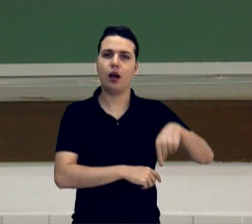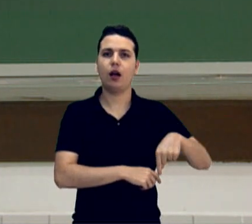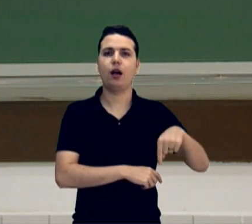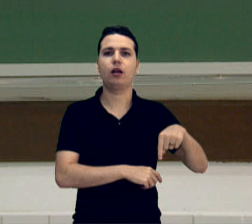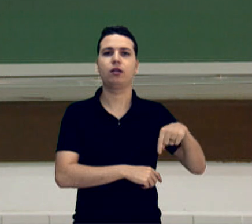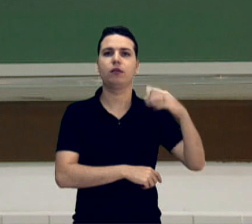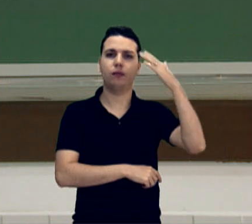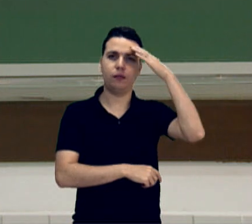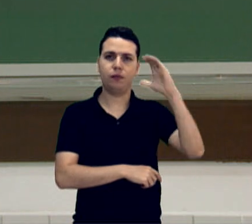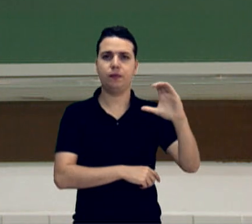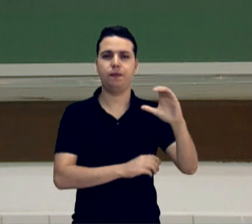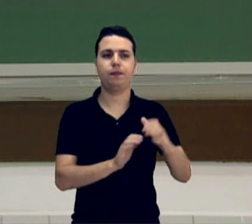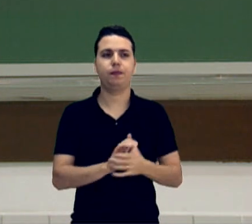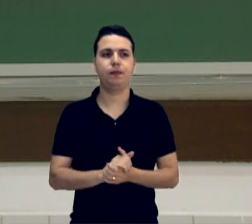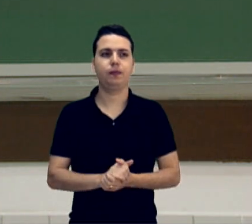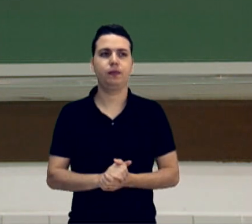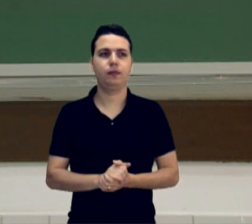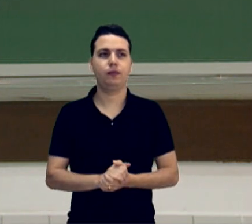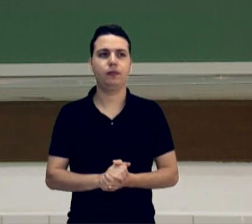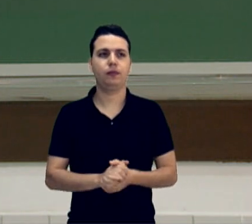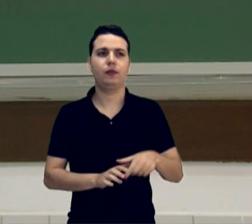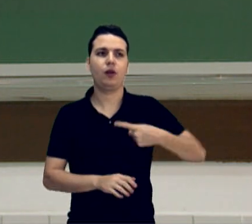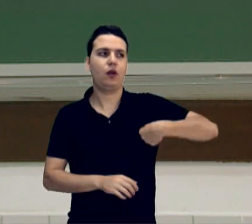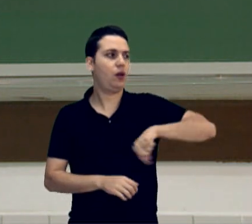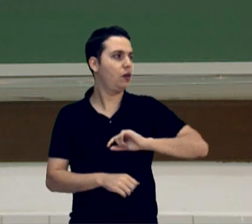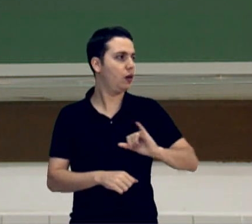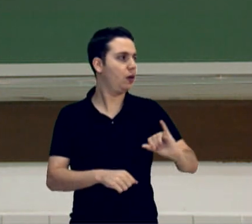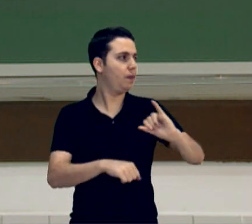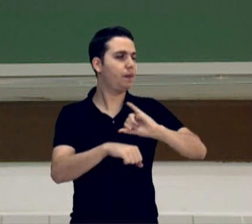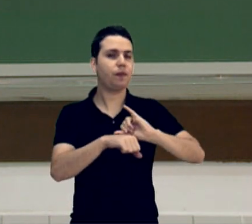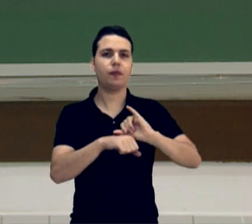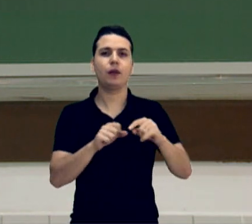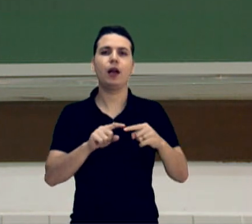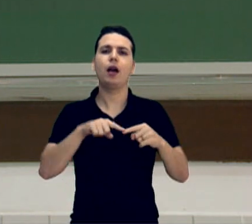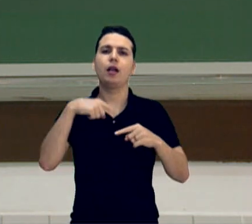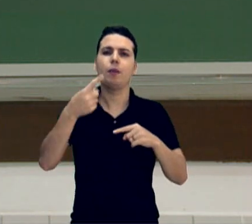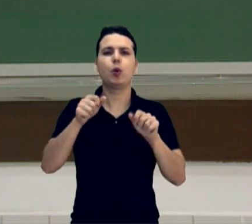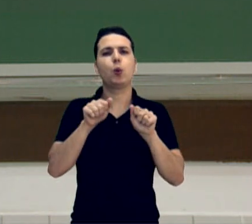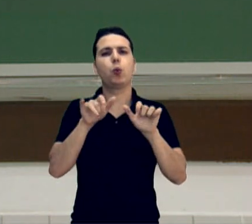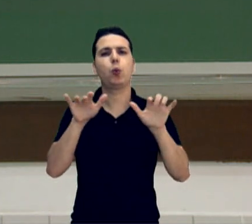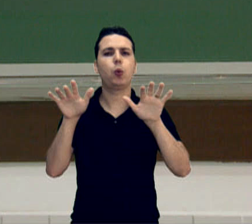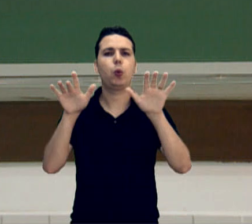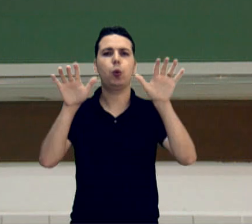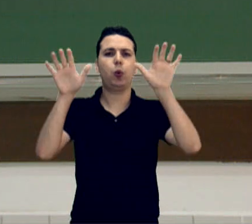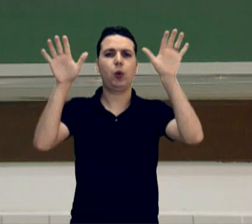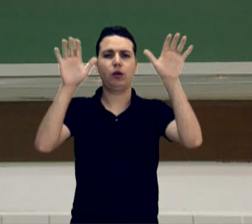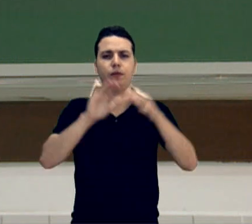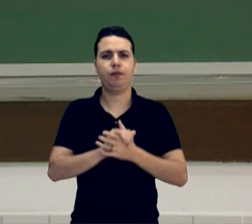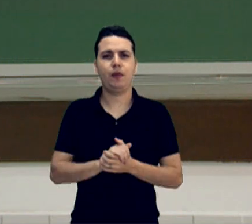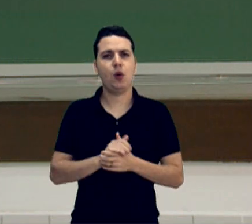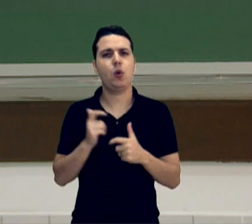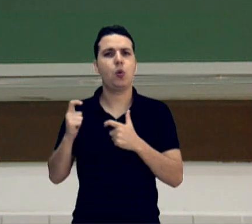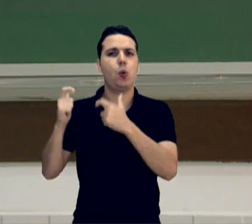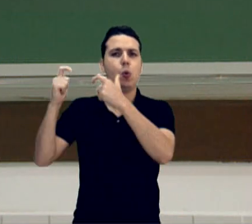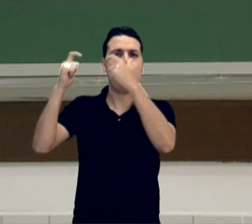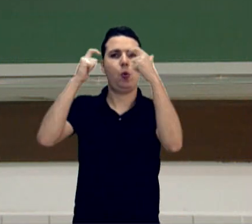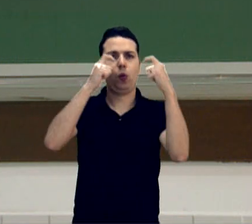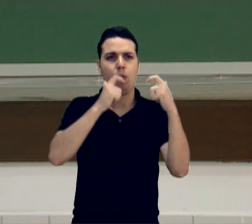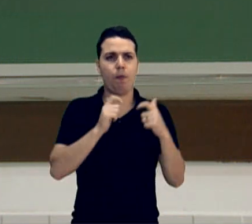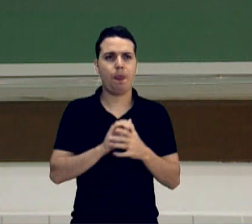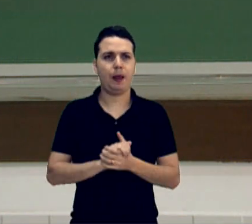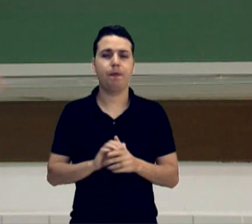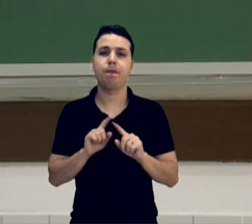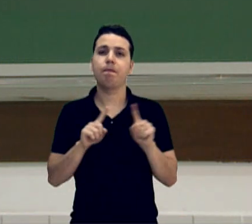CTG foi aqui em Curitiba, né, na nossa capital. E depois foi sendo difundido, surgindo outros e outros.